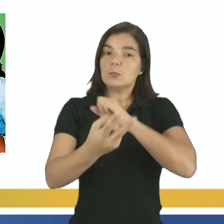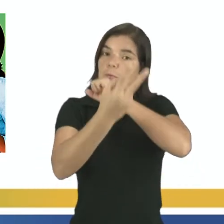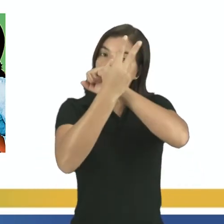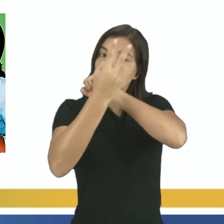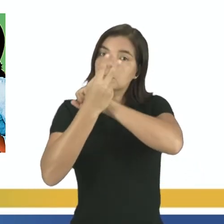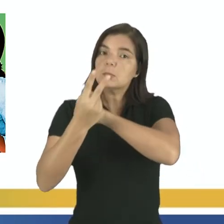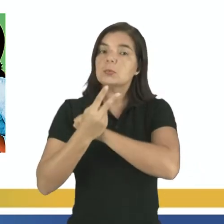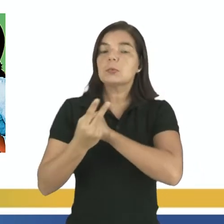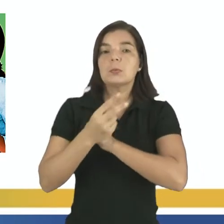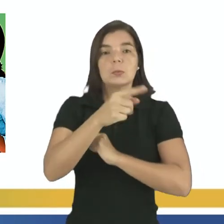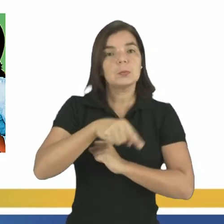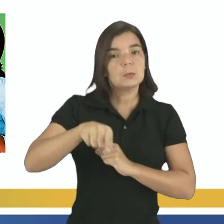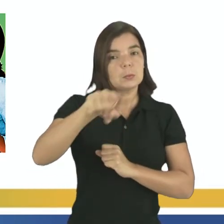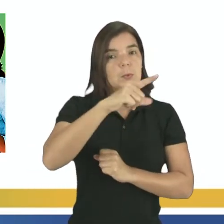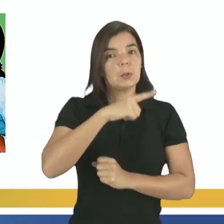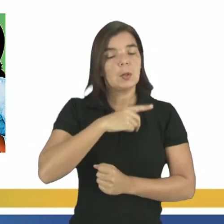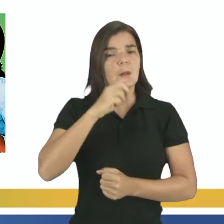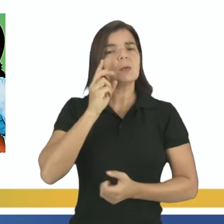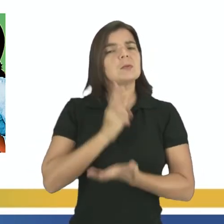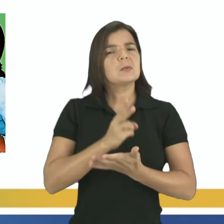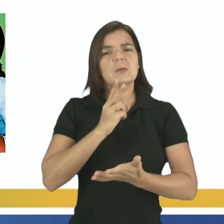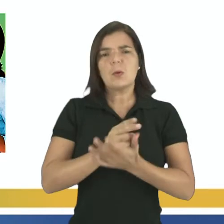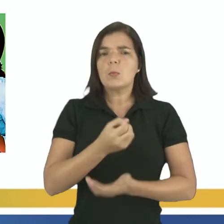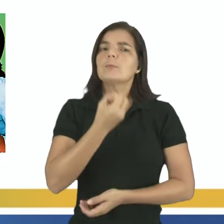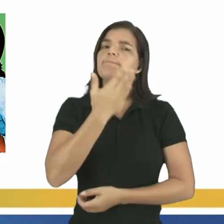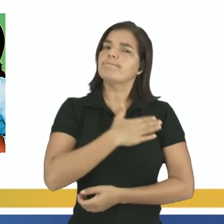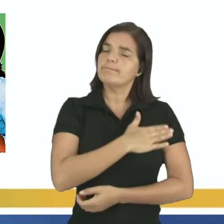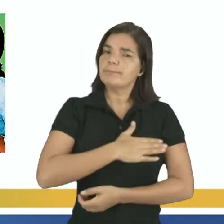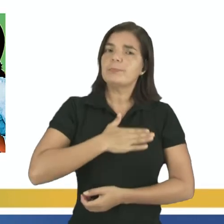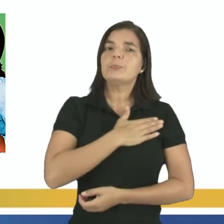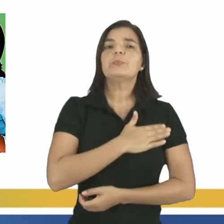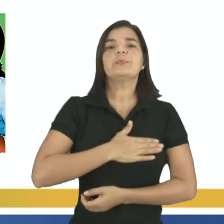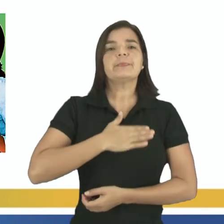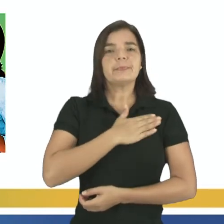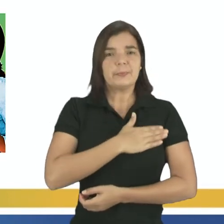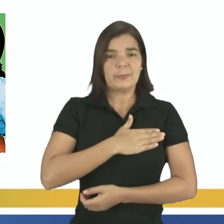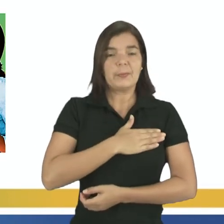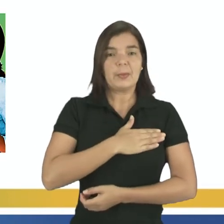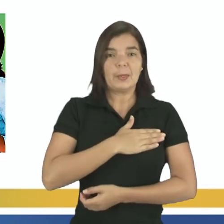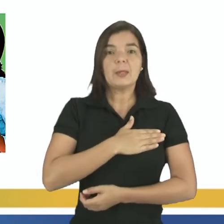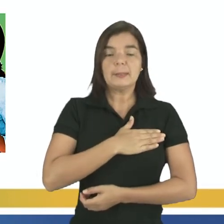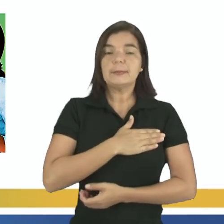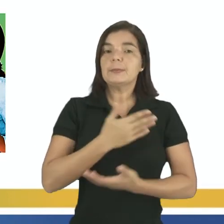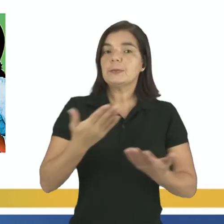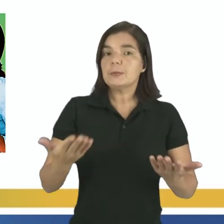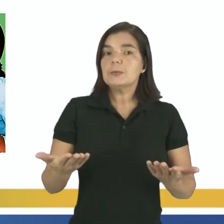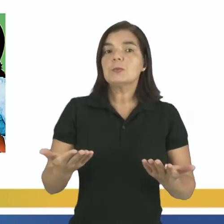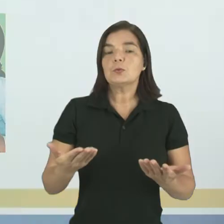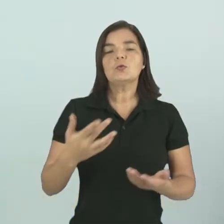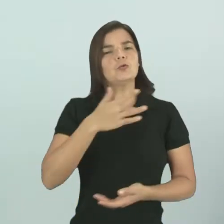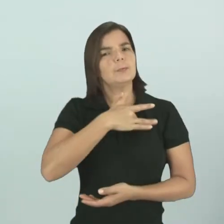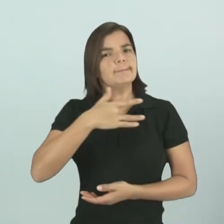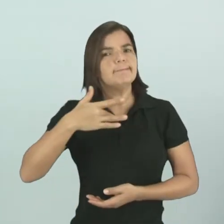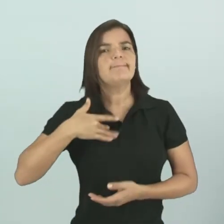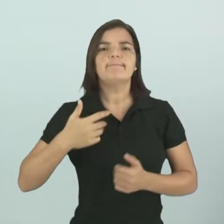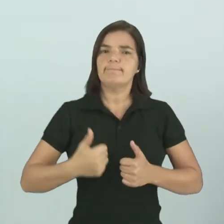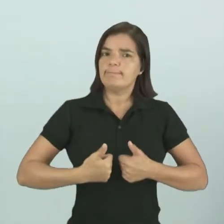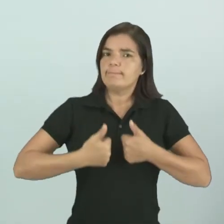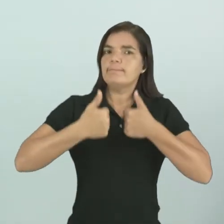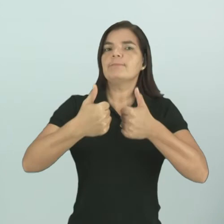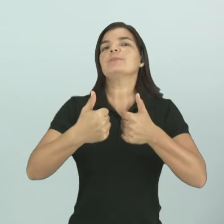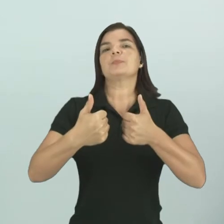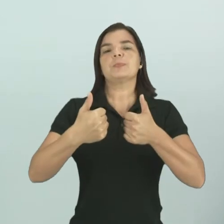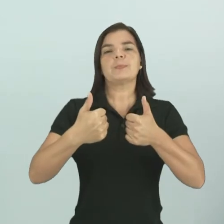autocuidado para que você tenha sempre um bem-estar e possa sempre gozar de saúde,